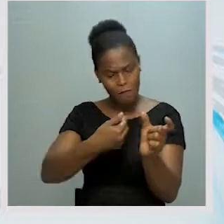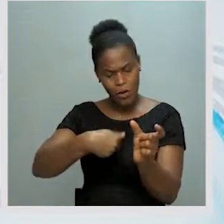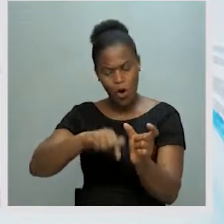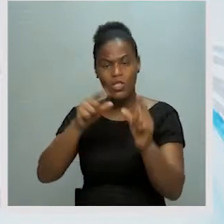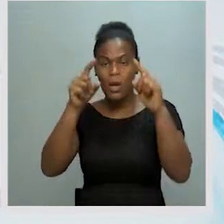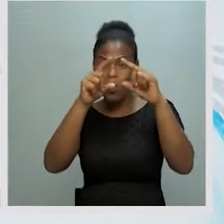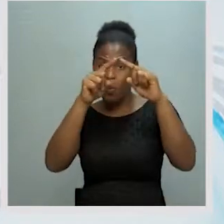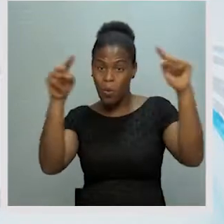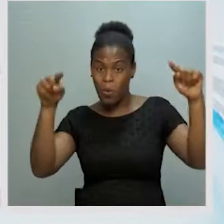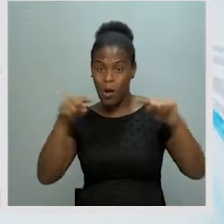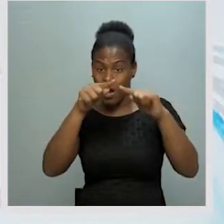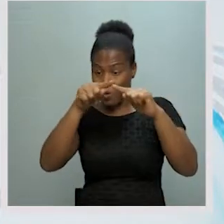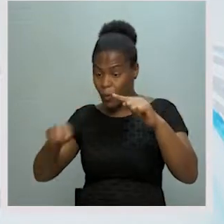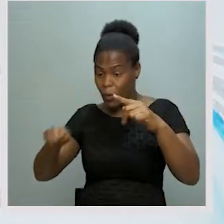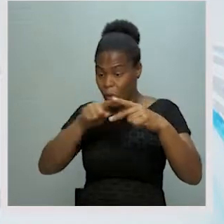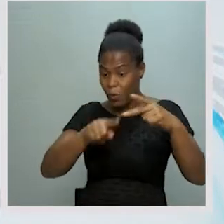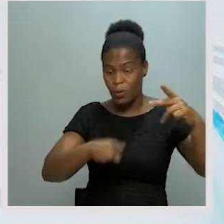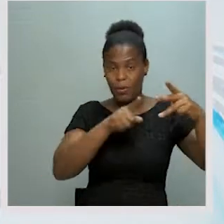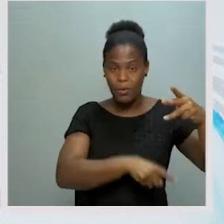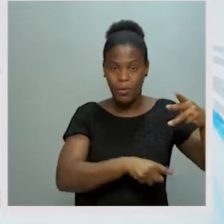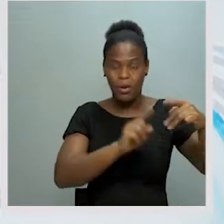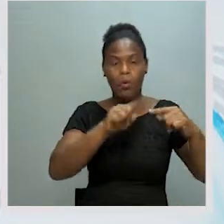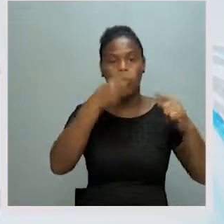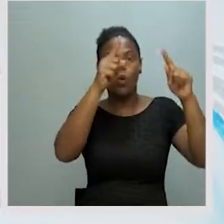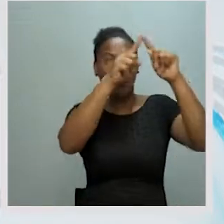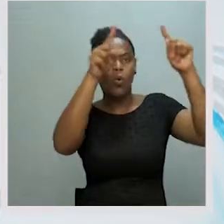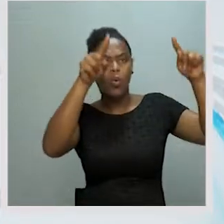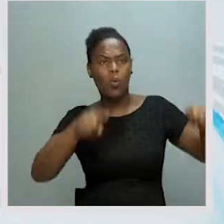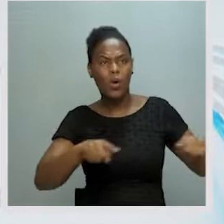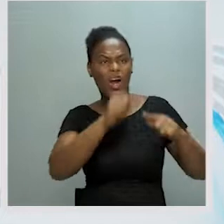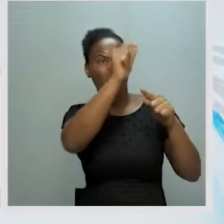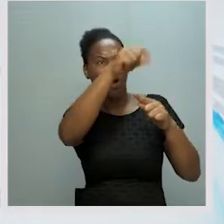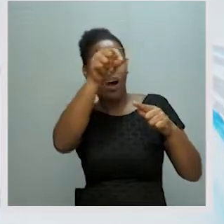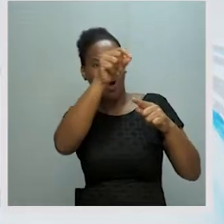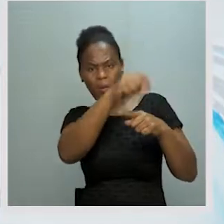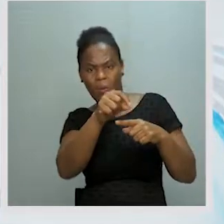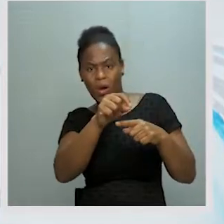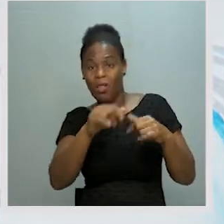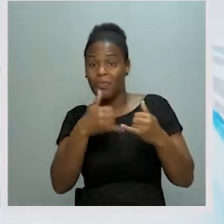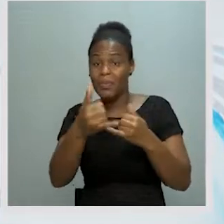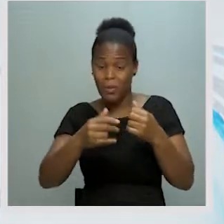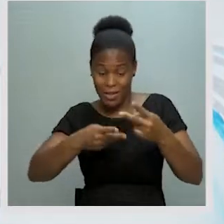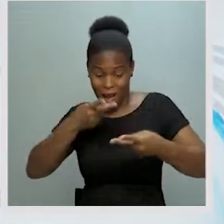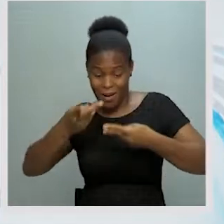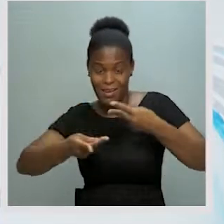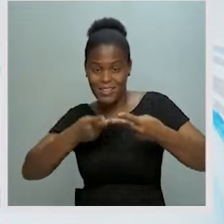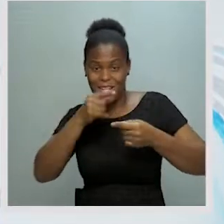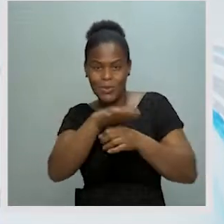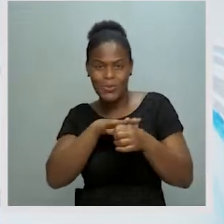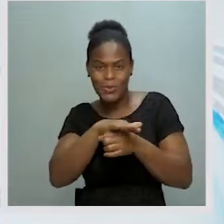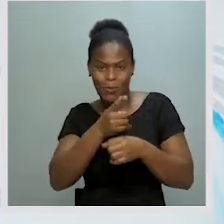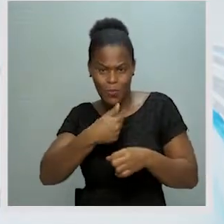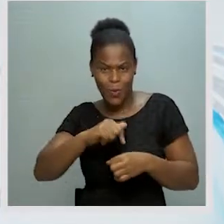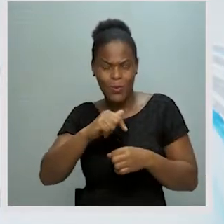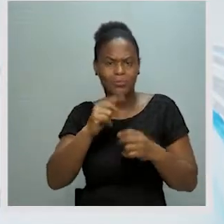esquemas, fazemos colunas, fazemos outras coisas. E nós começamos a analisar esta